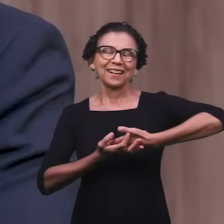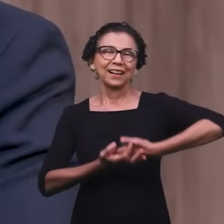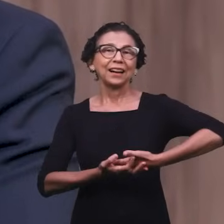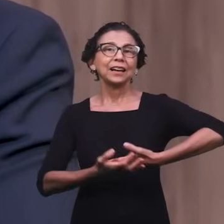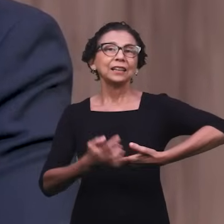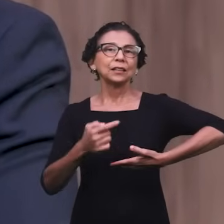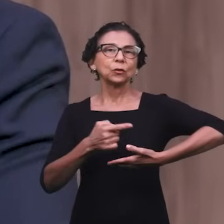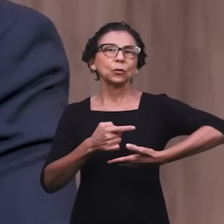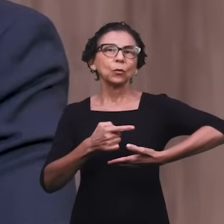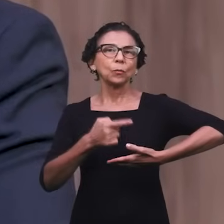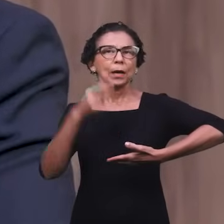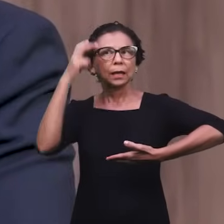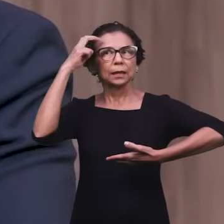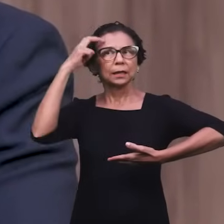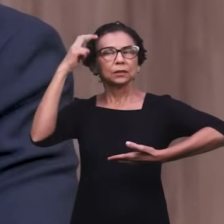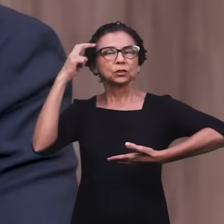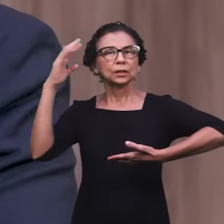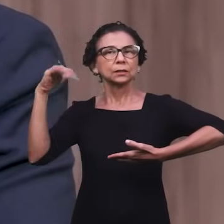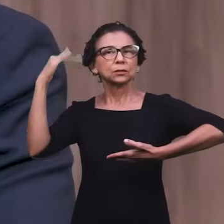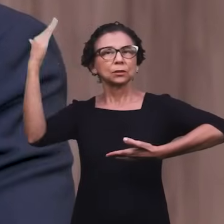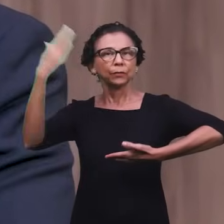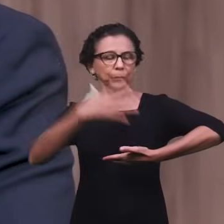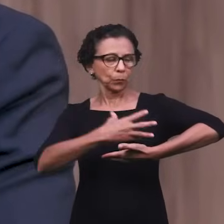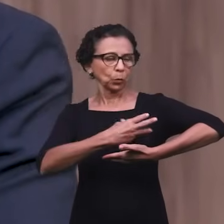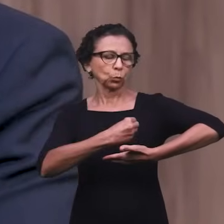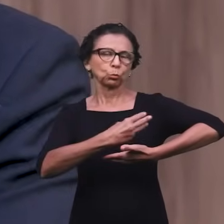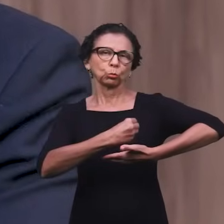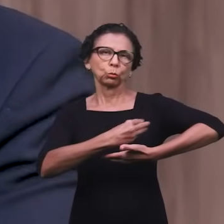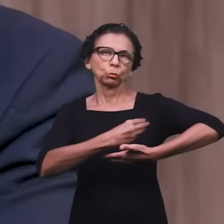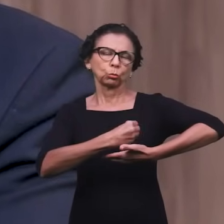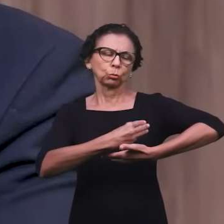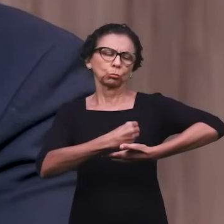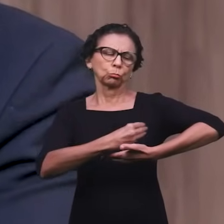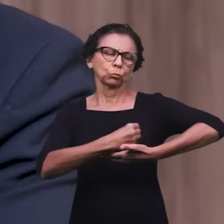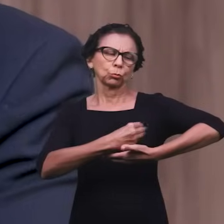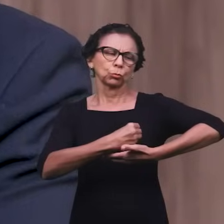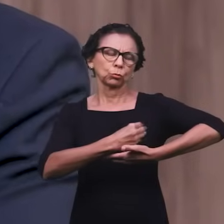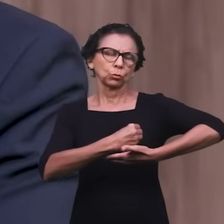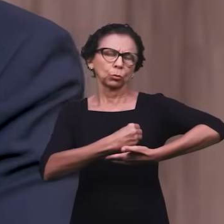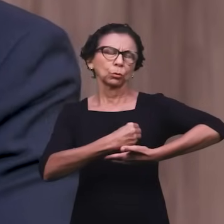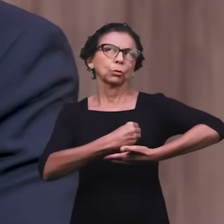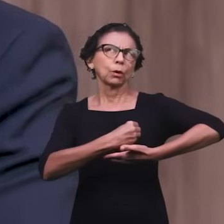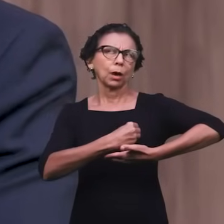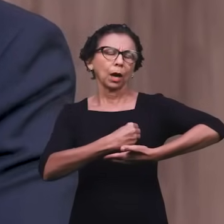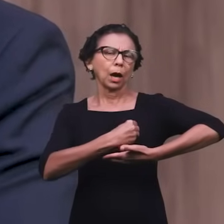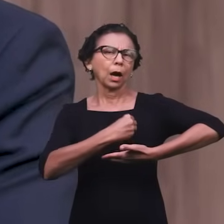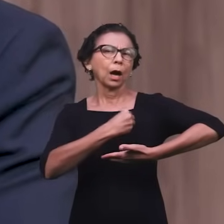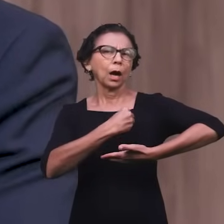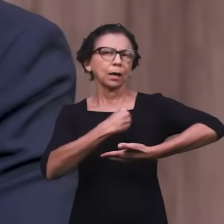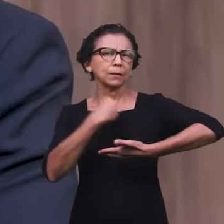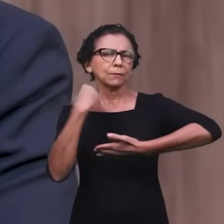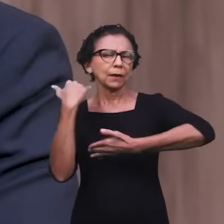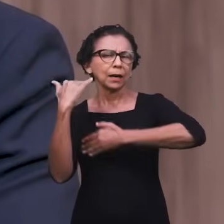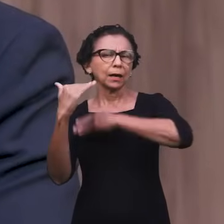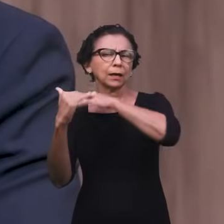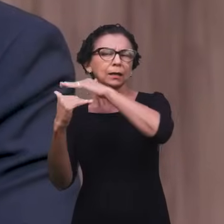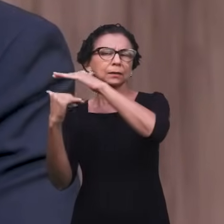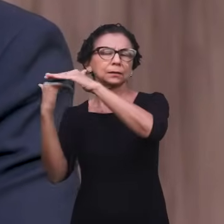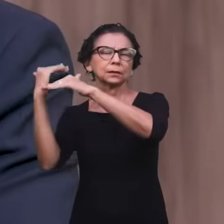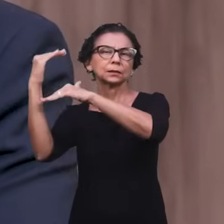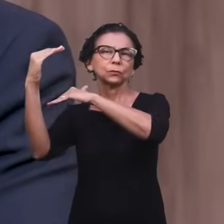desenvolvida já na amamentação, que envolve uma série de nuances